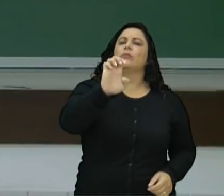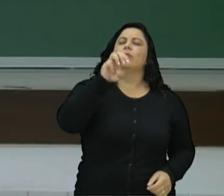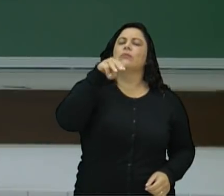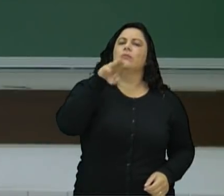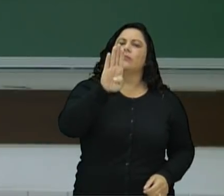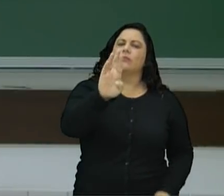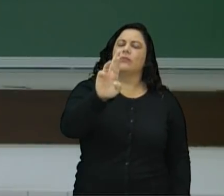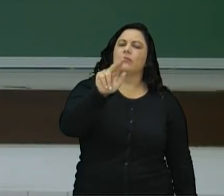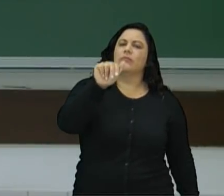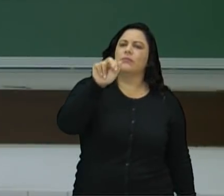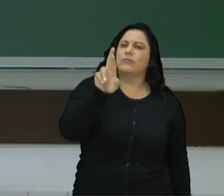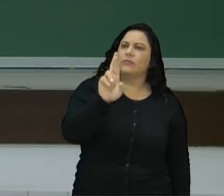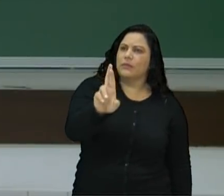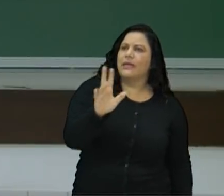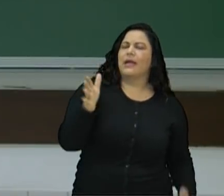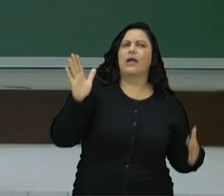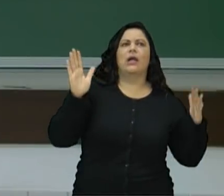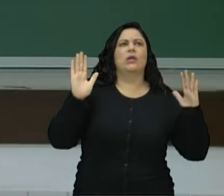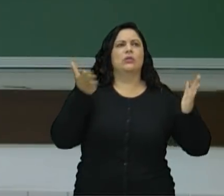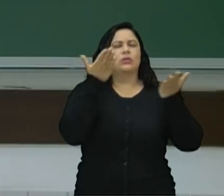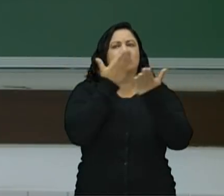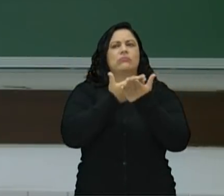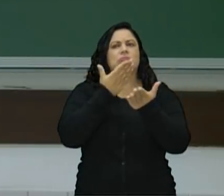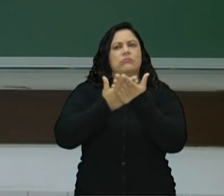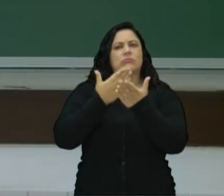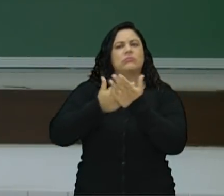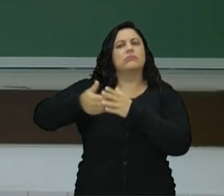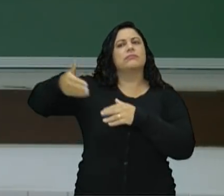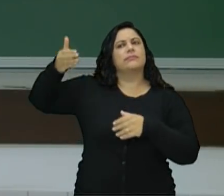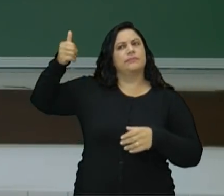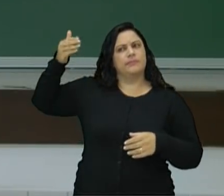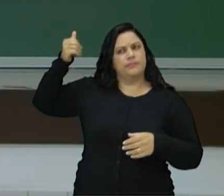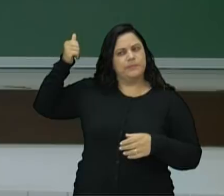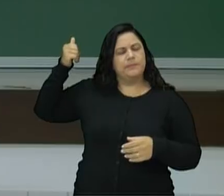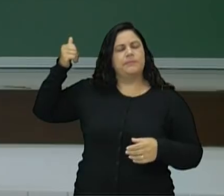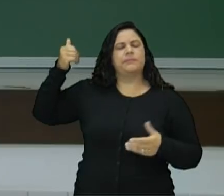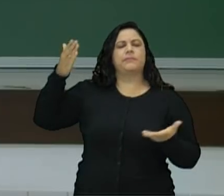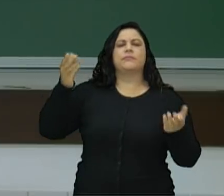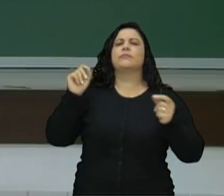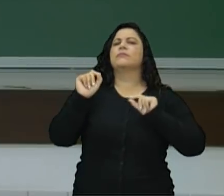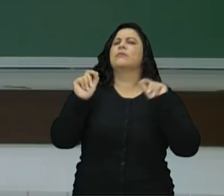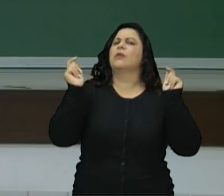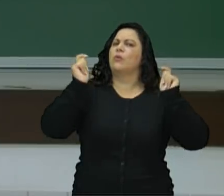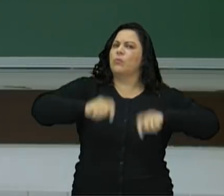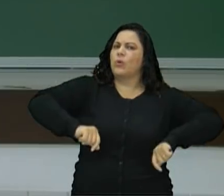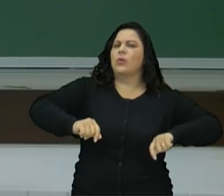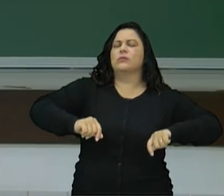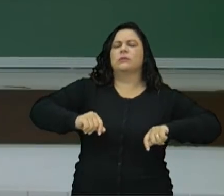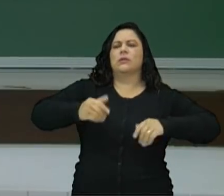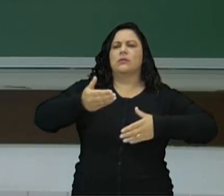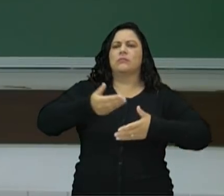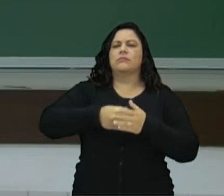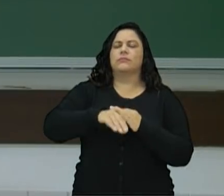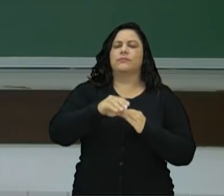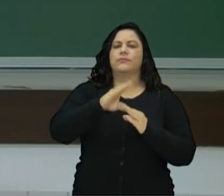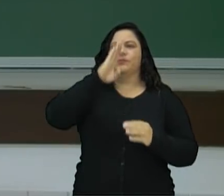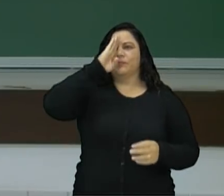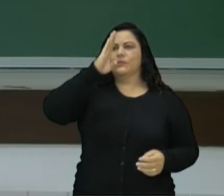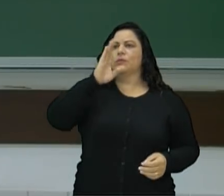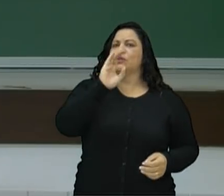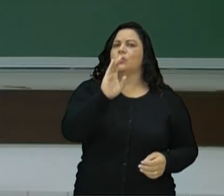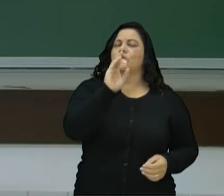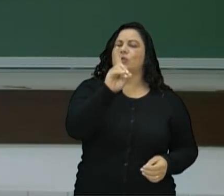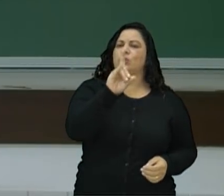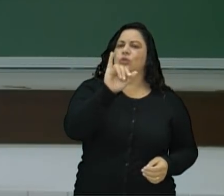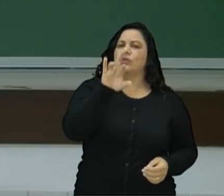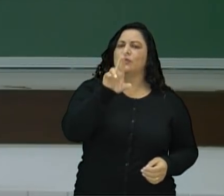já estudou em aulas anteriores, né? A gente viu com relação à transitividade do verbo lembrar que ele pode ser transitivo direto, quando eu digo